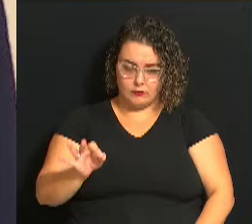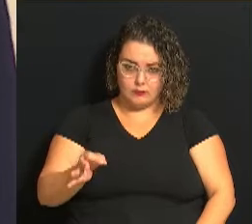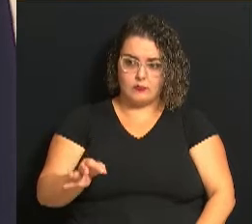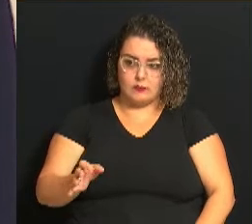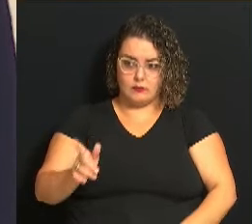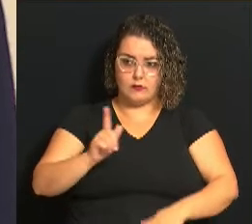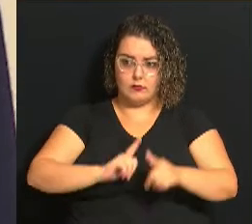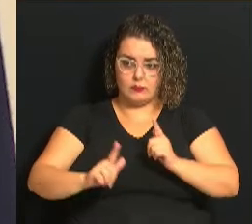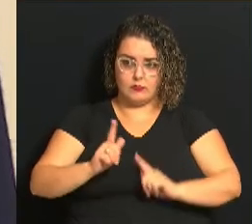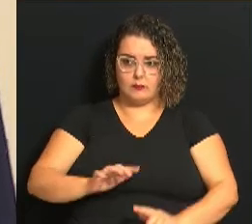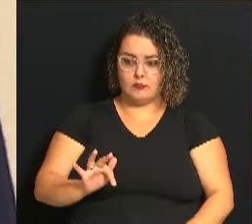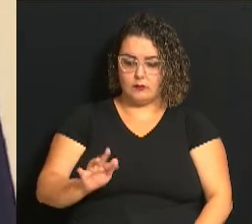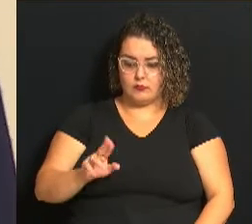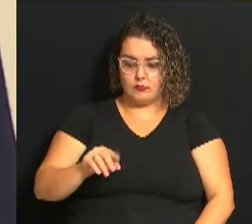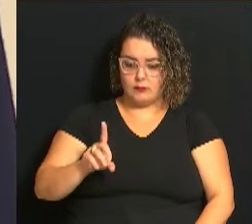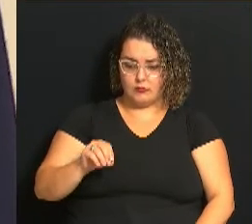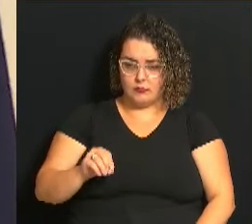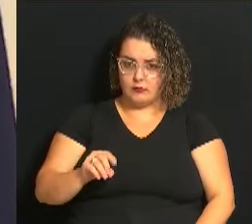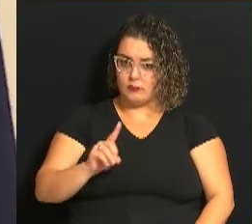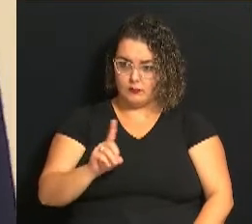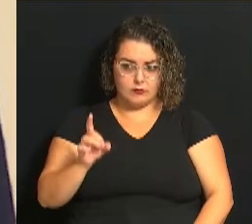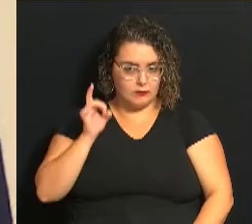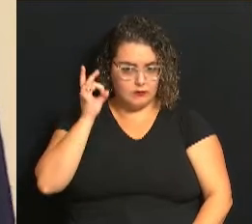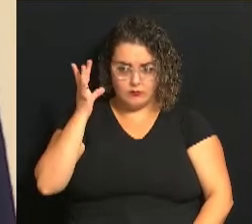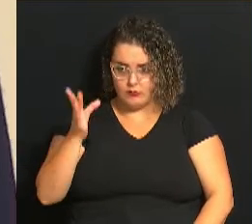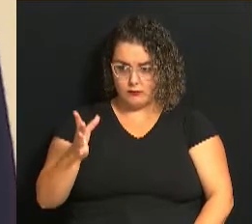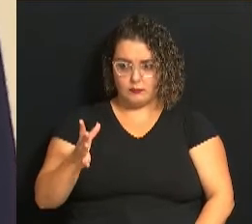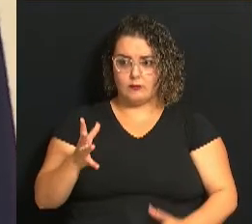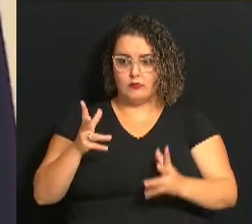fundo não é fácil, por isso que está todo o apoio aqui da